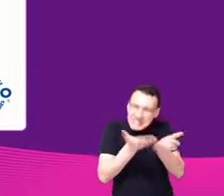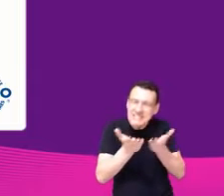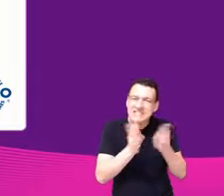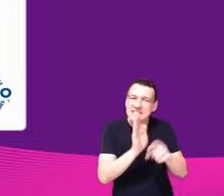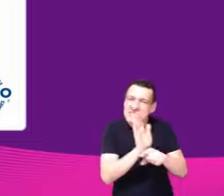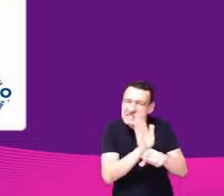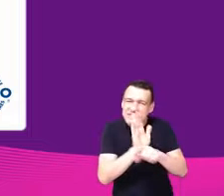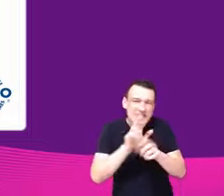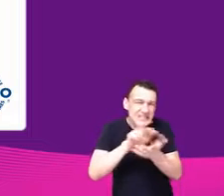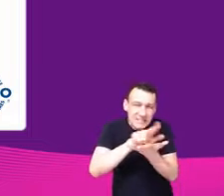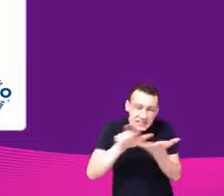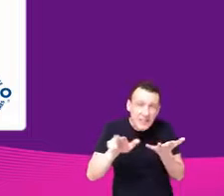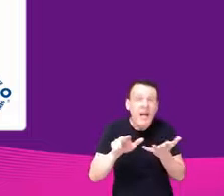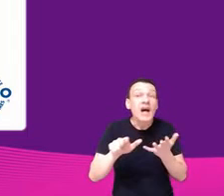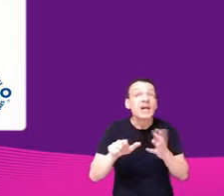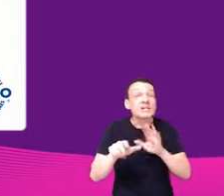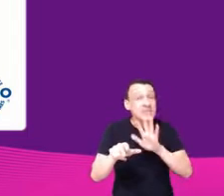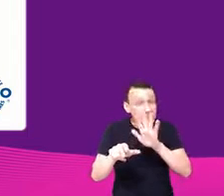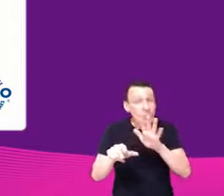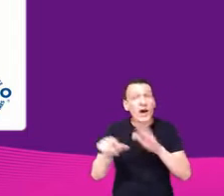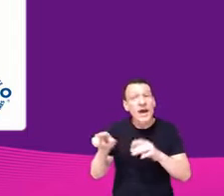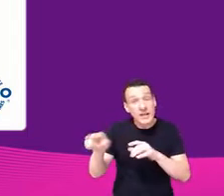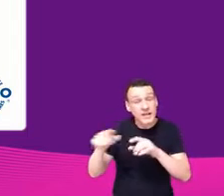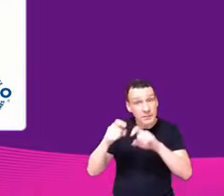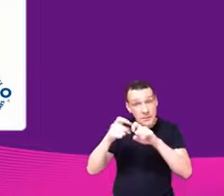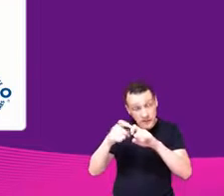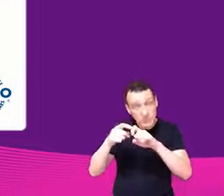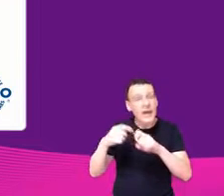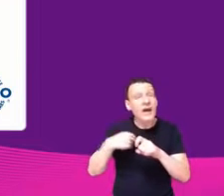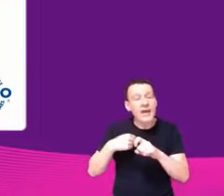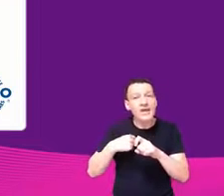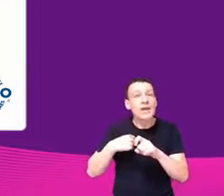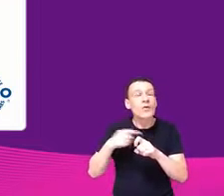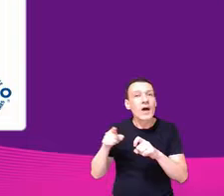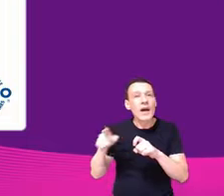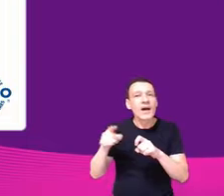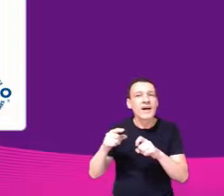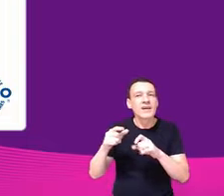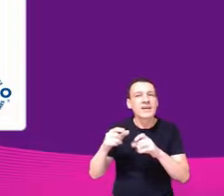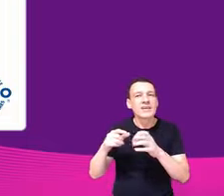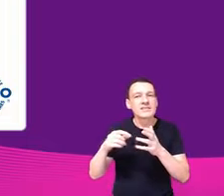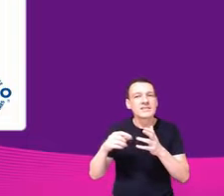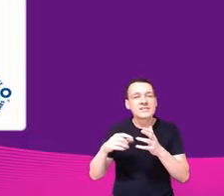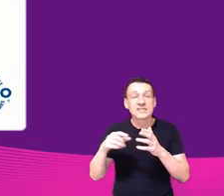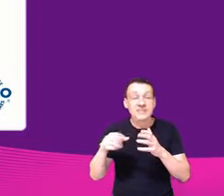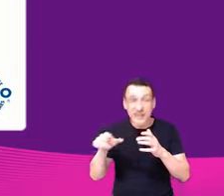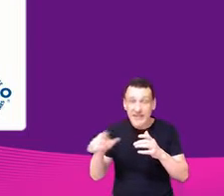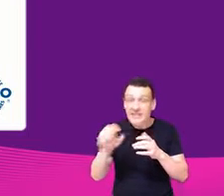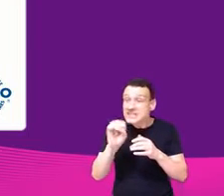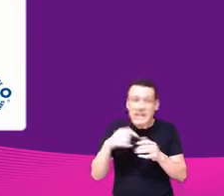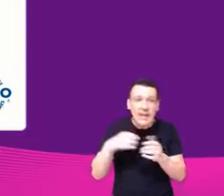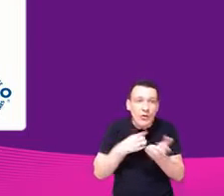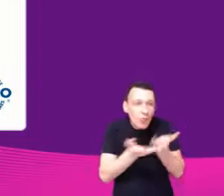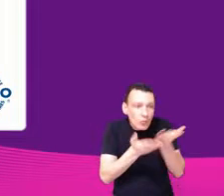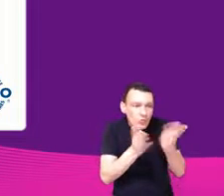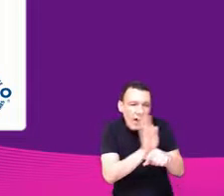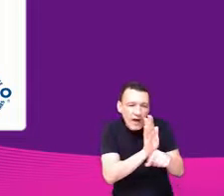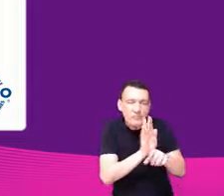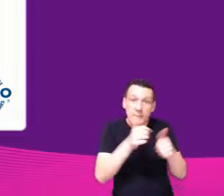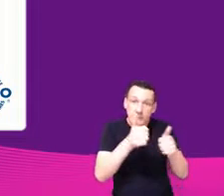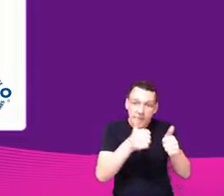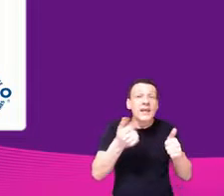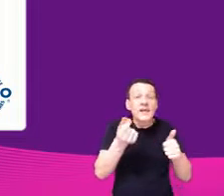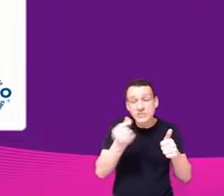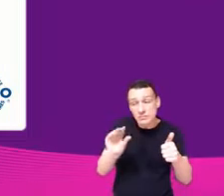do dinheiro do que ele recebe para um paciente que não tem os melhores indicadores de controle da progressão da doença renal crônica.